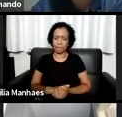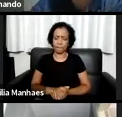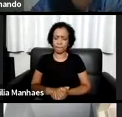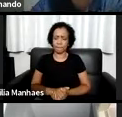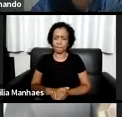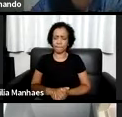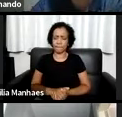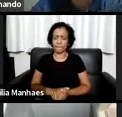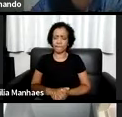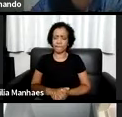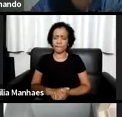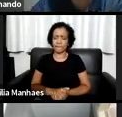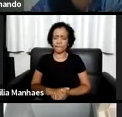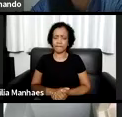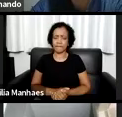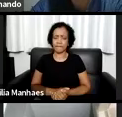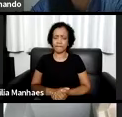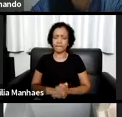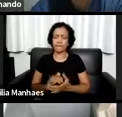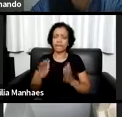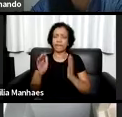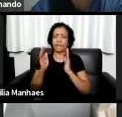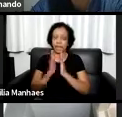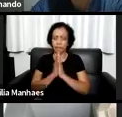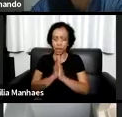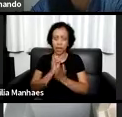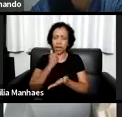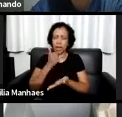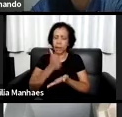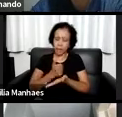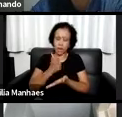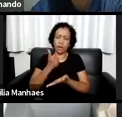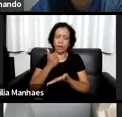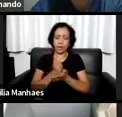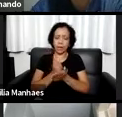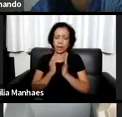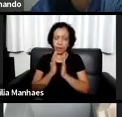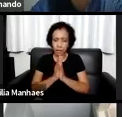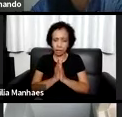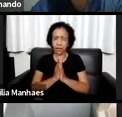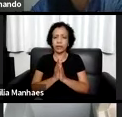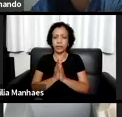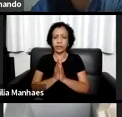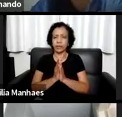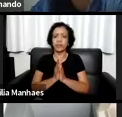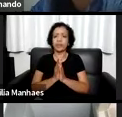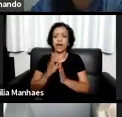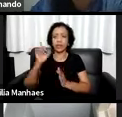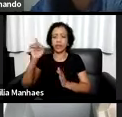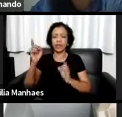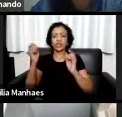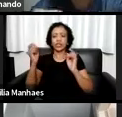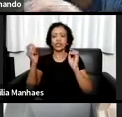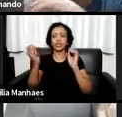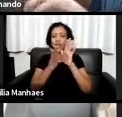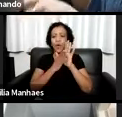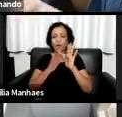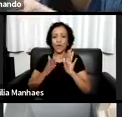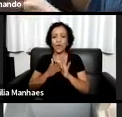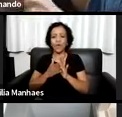amém. Nós dizemos amém, amém, assim seja. Isto é, Deus seja louvado através de tudo aquilo